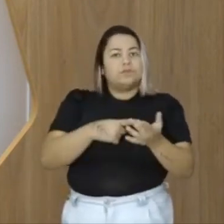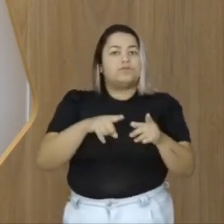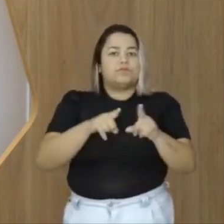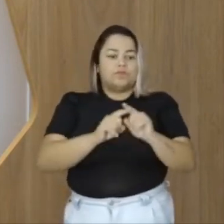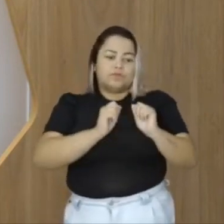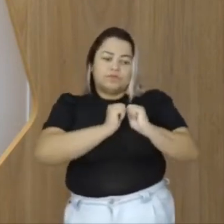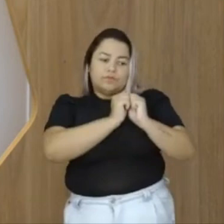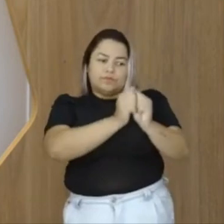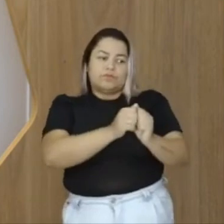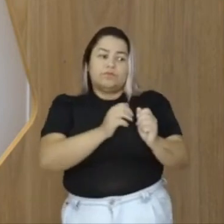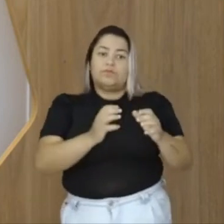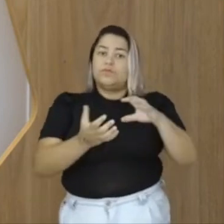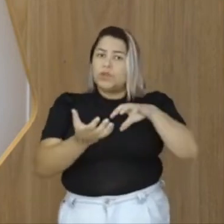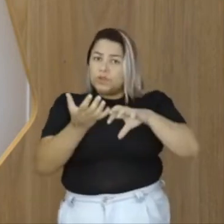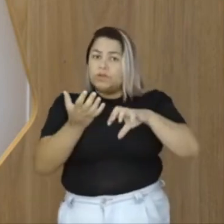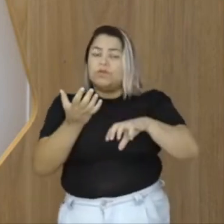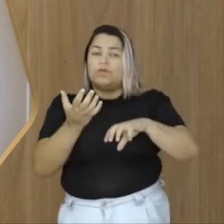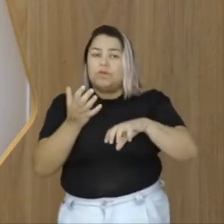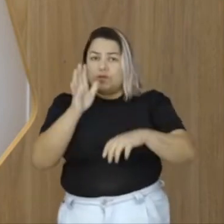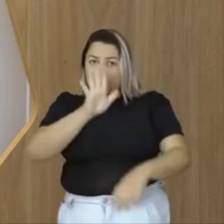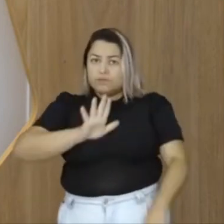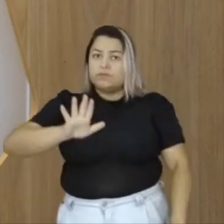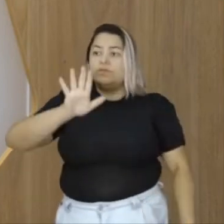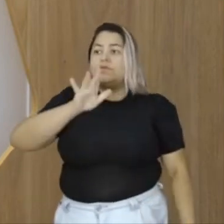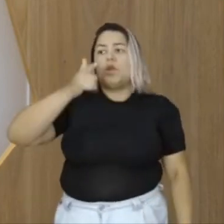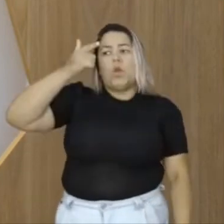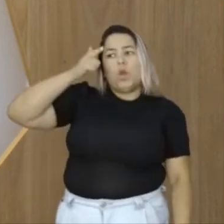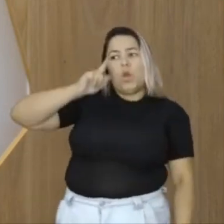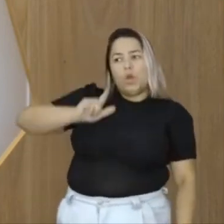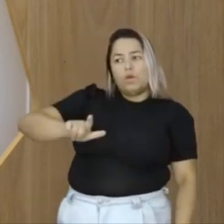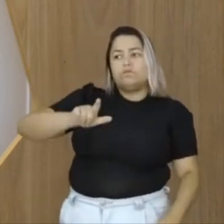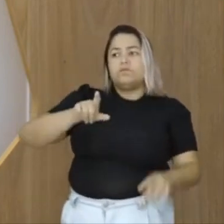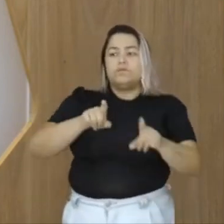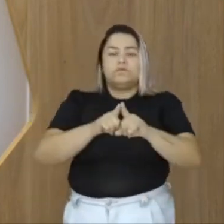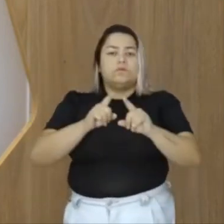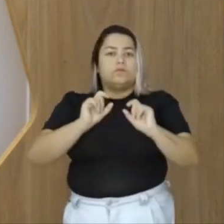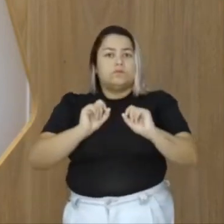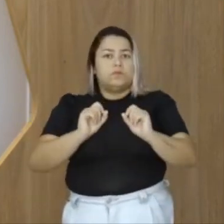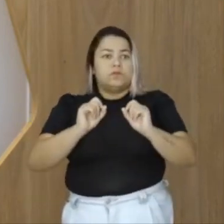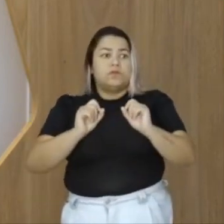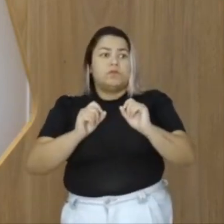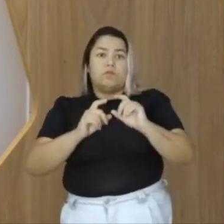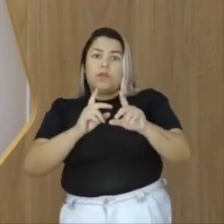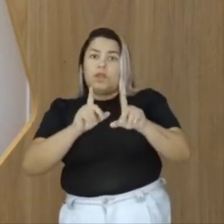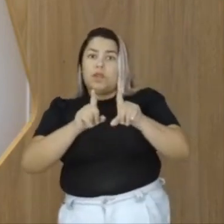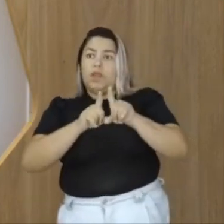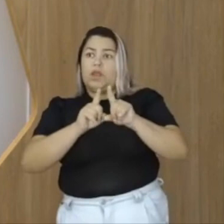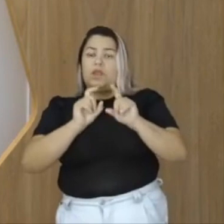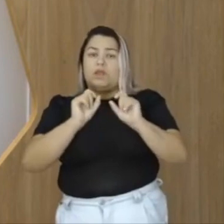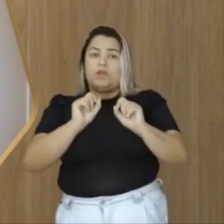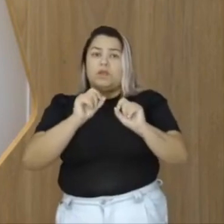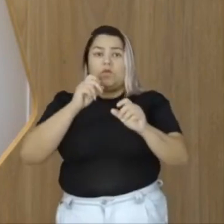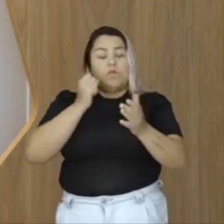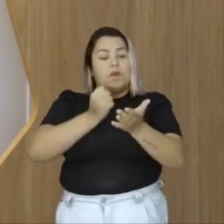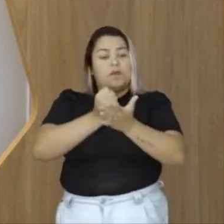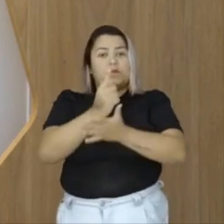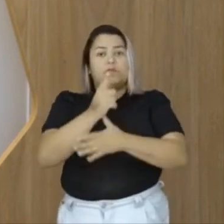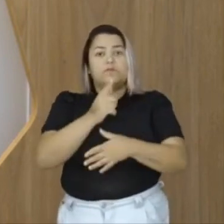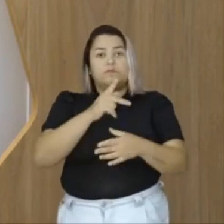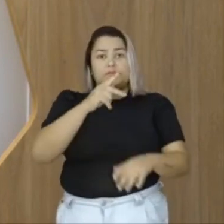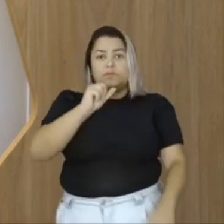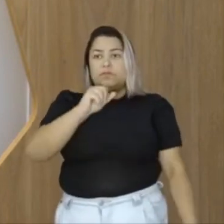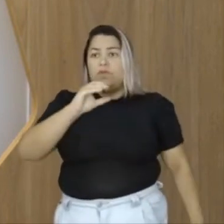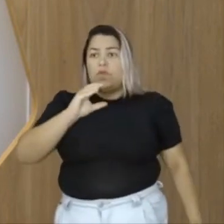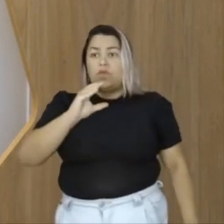junto ao Congresso Nacional para conseguir assegurar os recursos numa PEC, sabe, para o pagamento do programa Bolsa